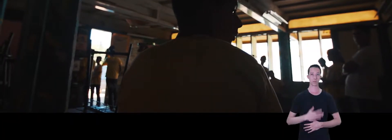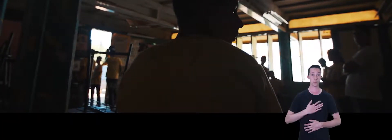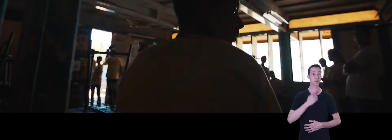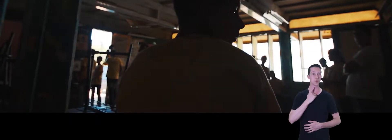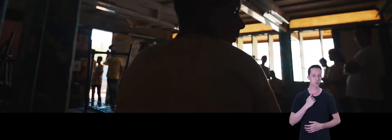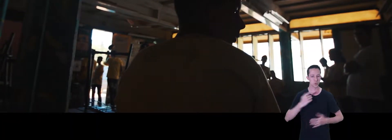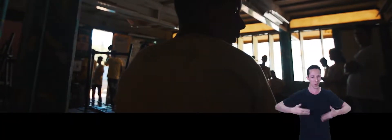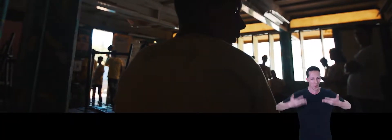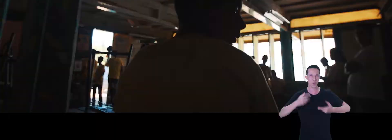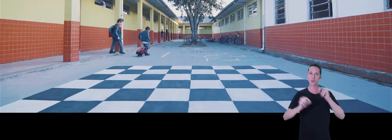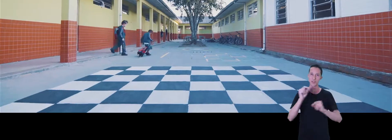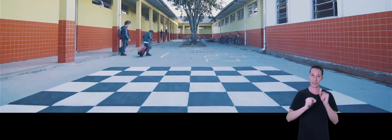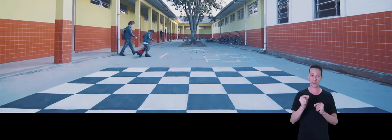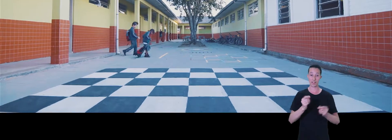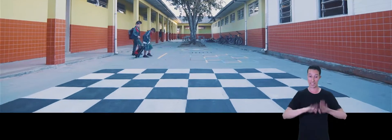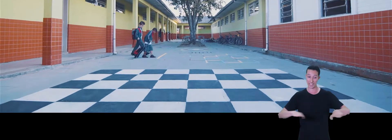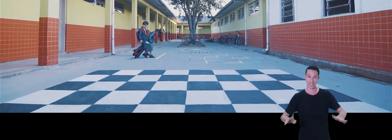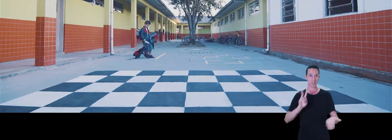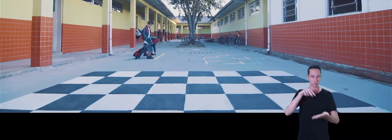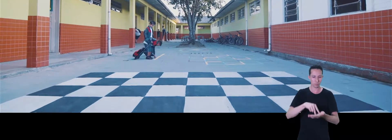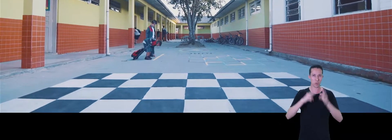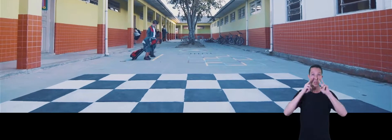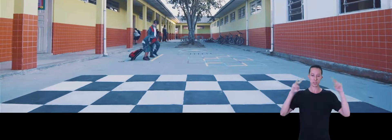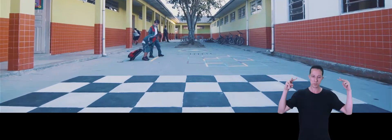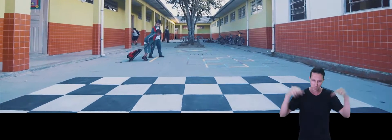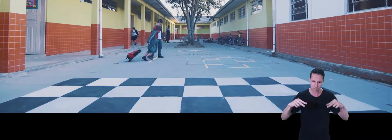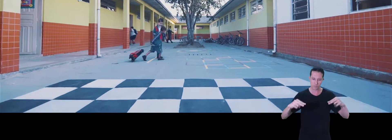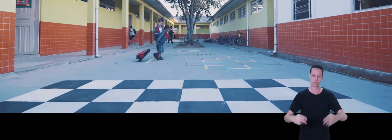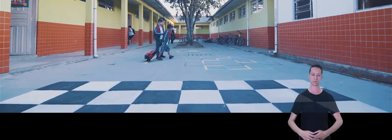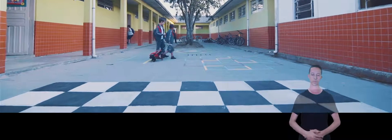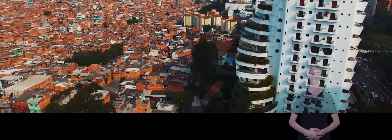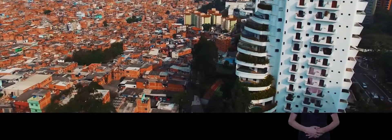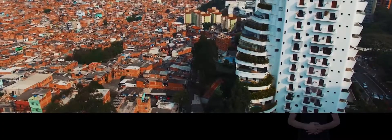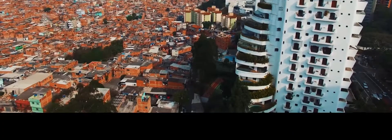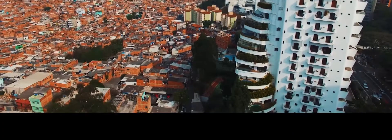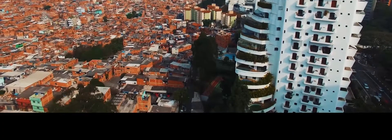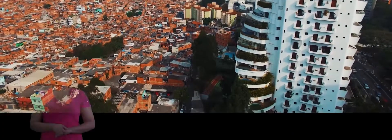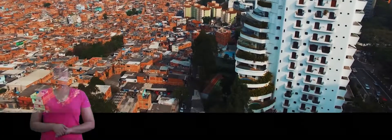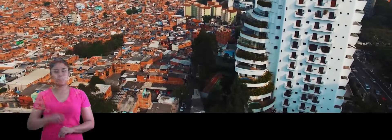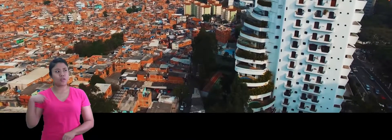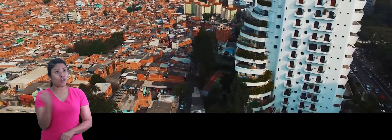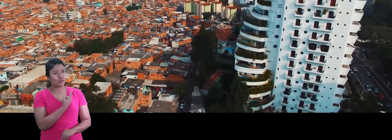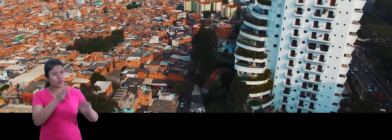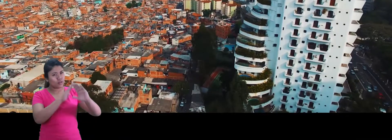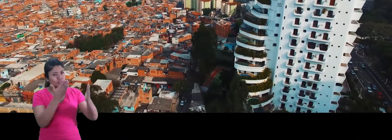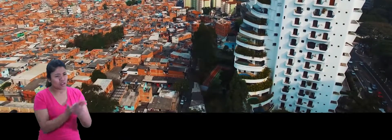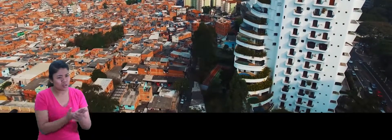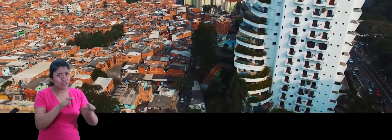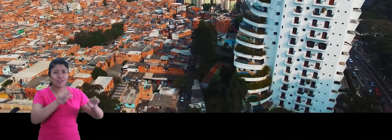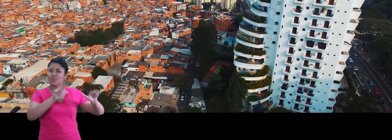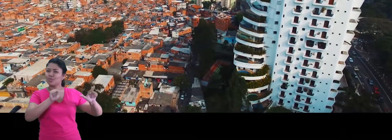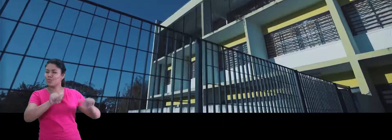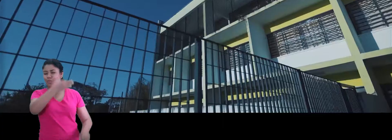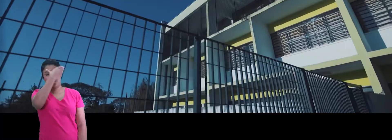Eu sou movido por esse desejo de que as crianças tenham mais voz, para que as crianças sejam melhor compreendidas. Isso vai ser uma coisa inesquecível, eu